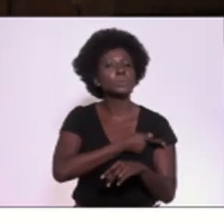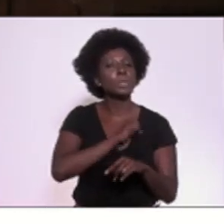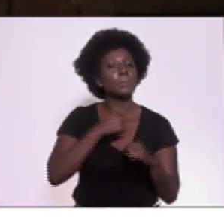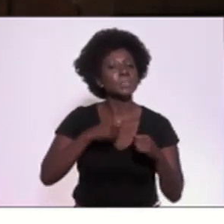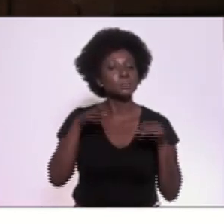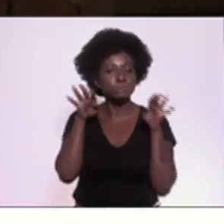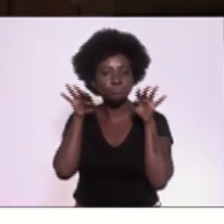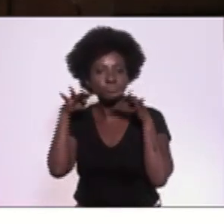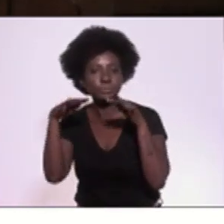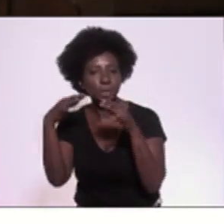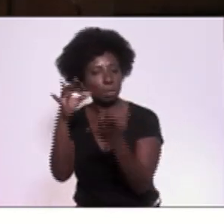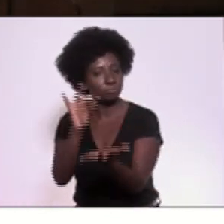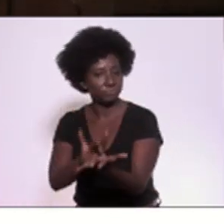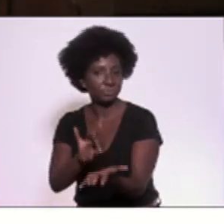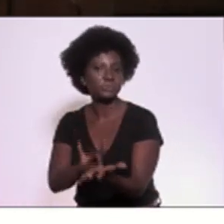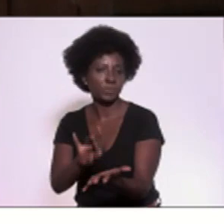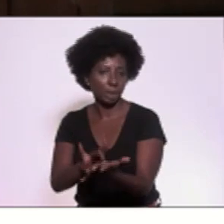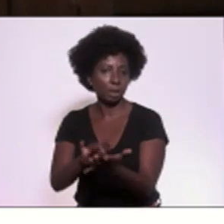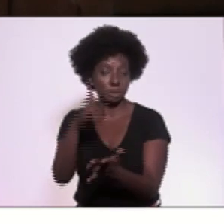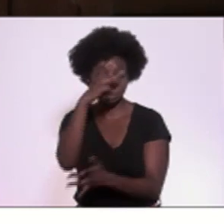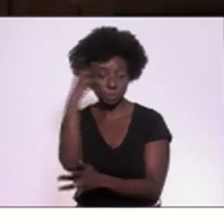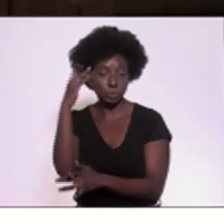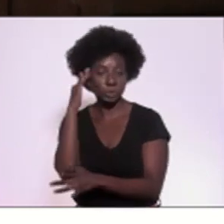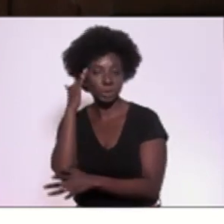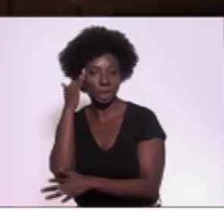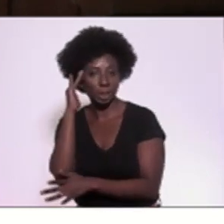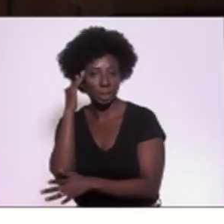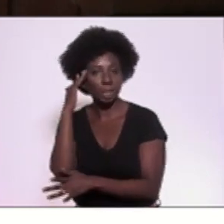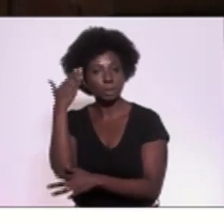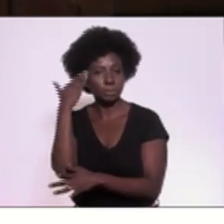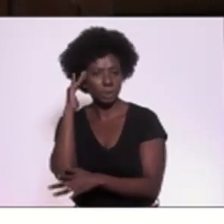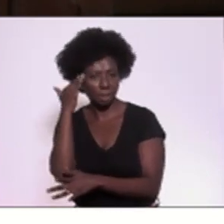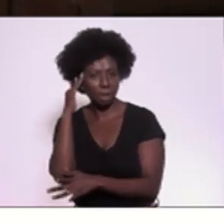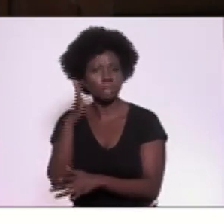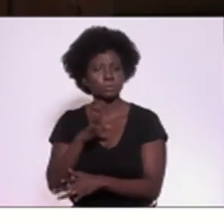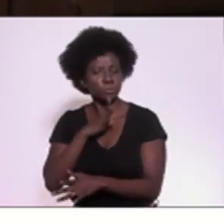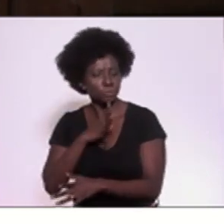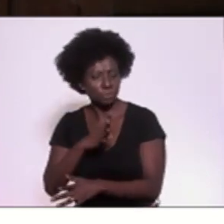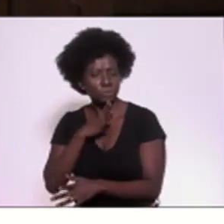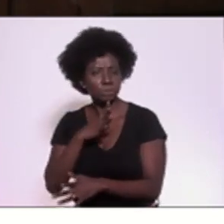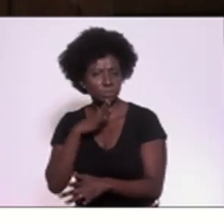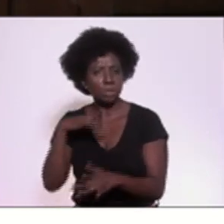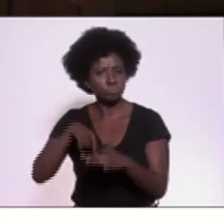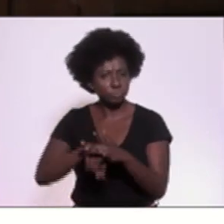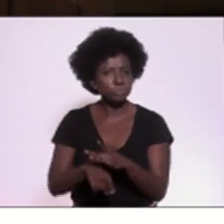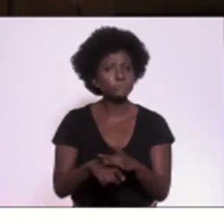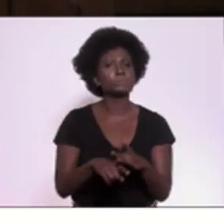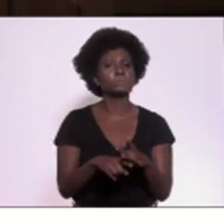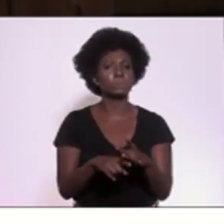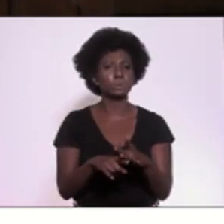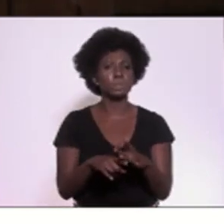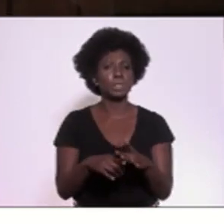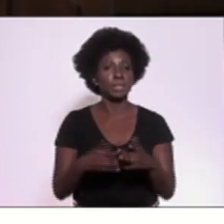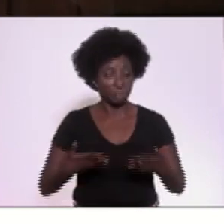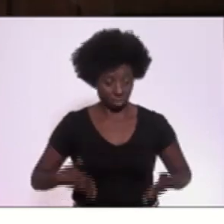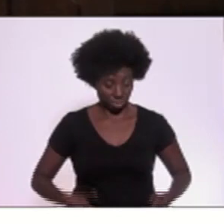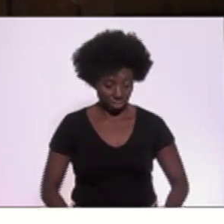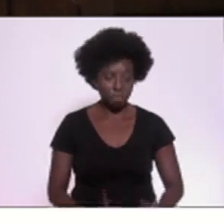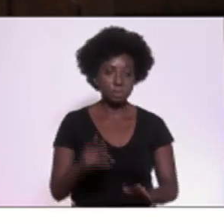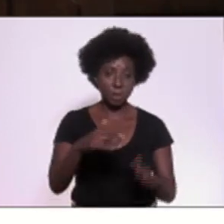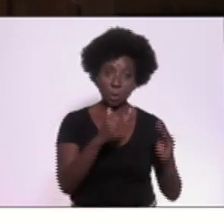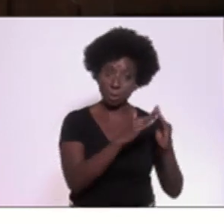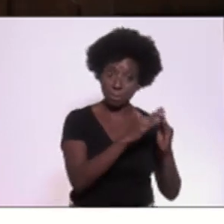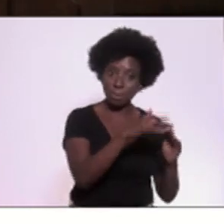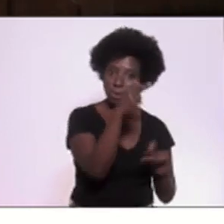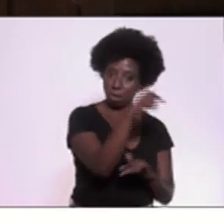atento, precisa de pessoas que realmente entendam sobre aquele município, que conheçam, que moram, que tenham nascido lá. E, para isso,